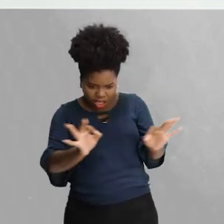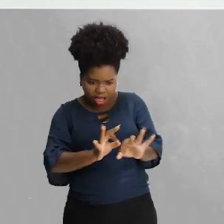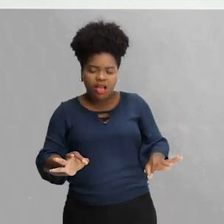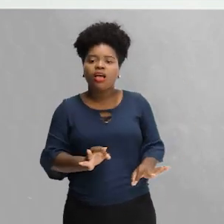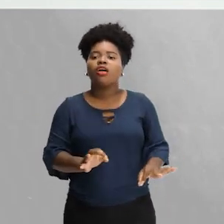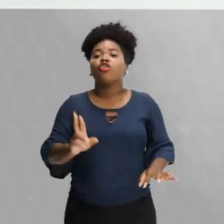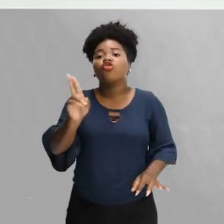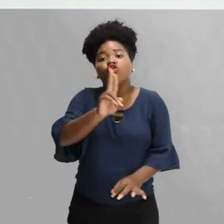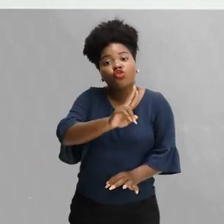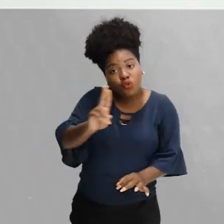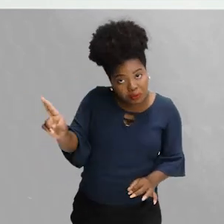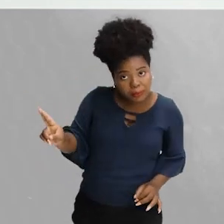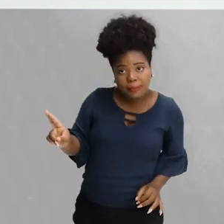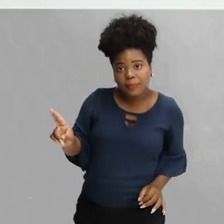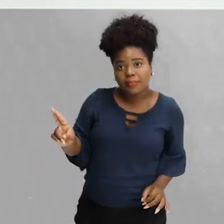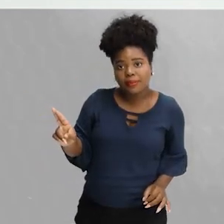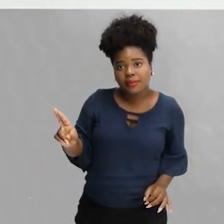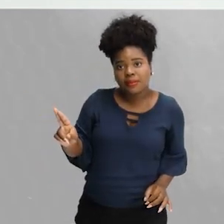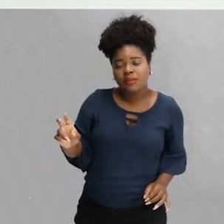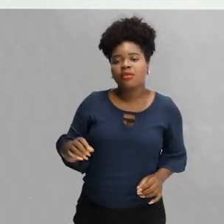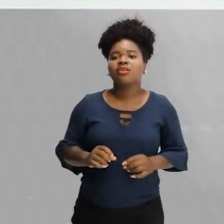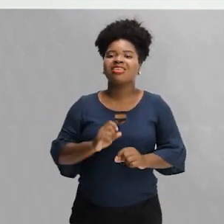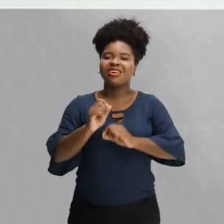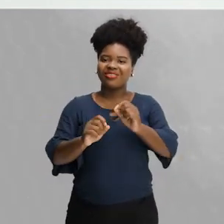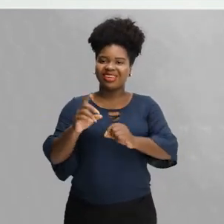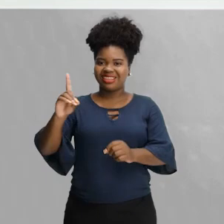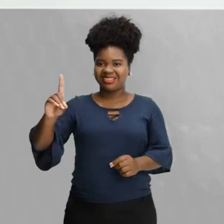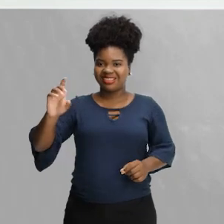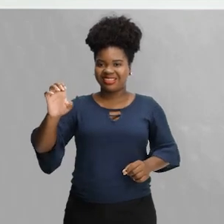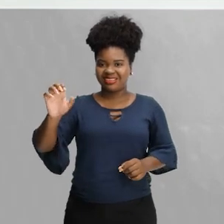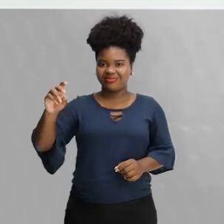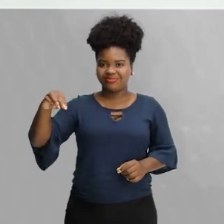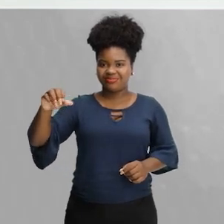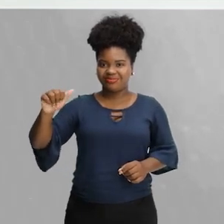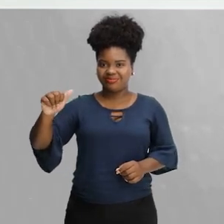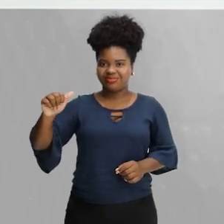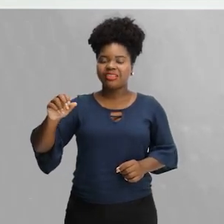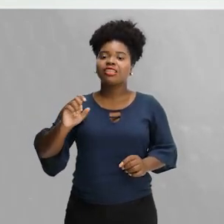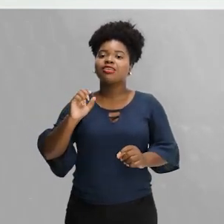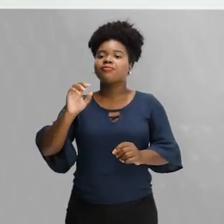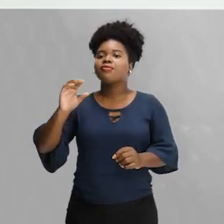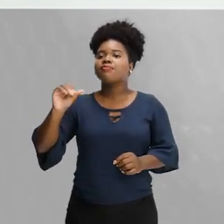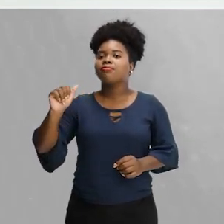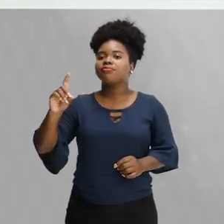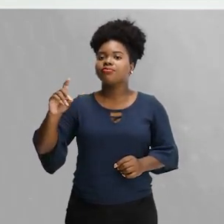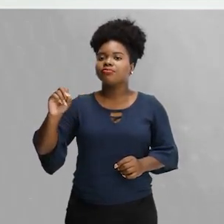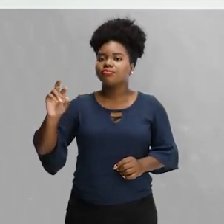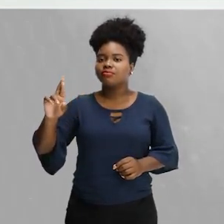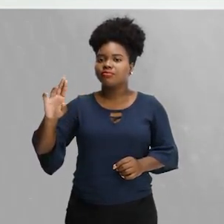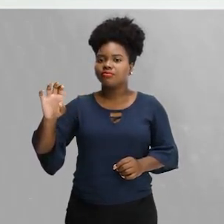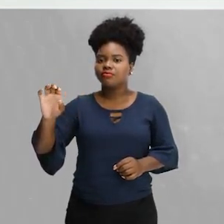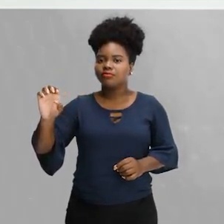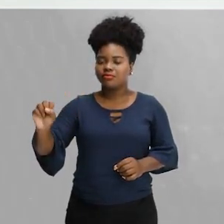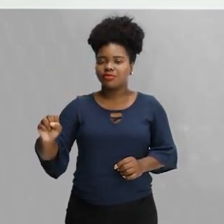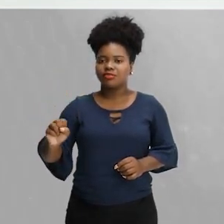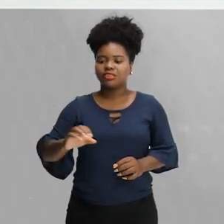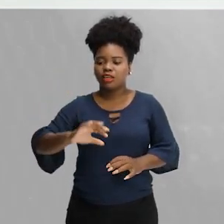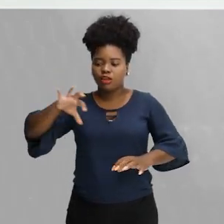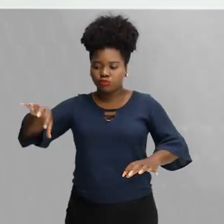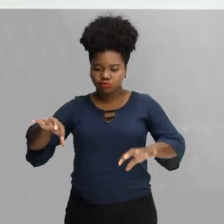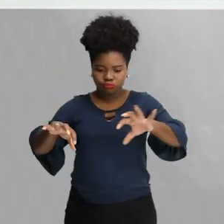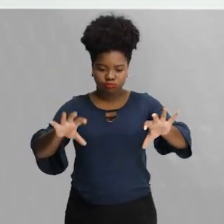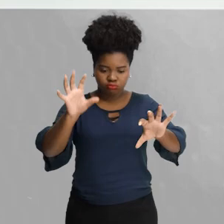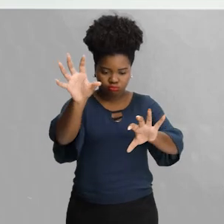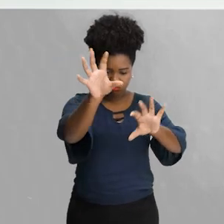à toa. Esses nomes são demarcadores, elas são divisores térmicos. Nós vamos dividir a Terra